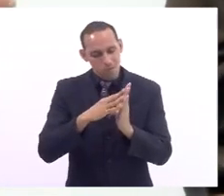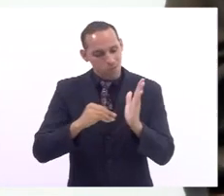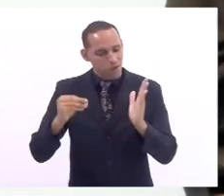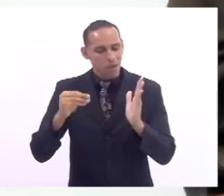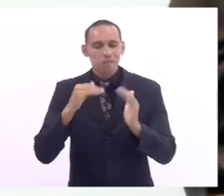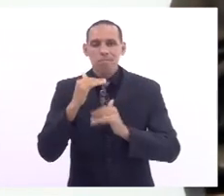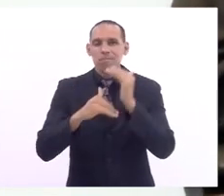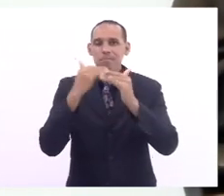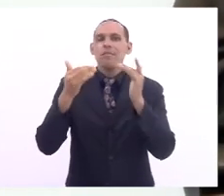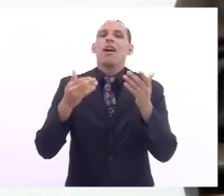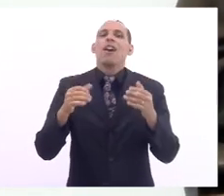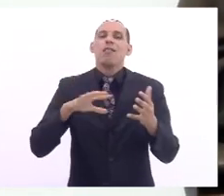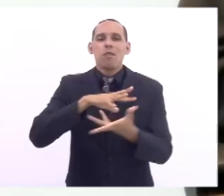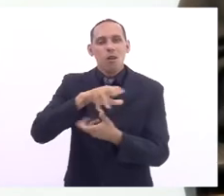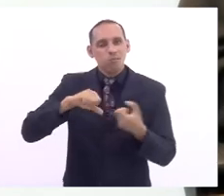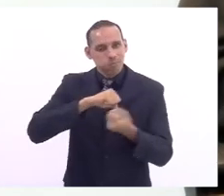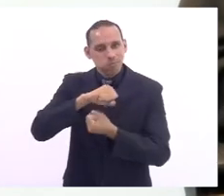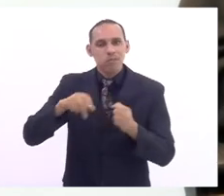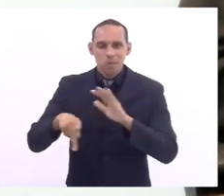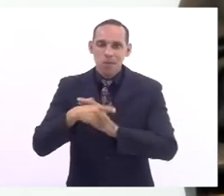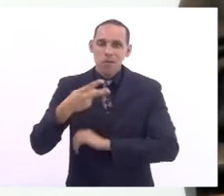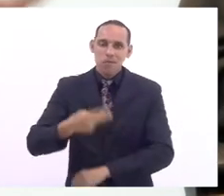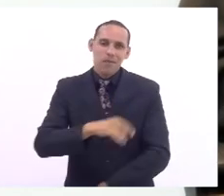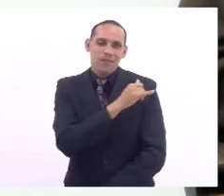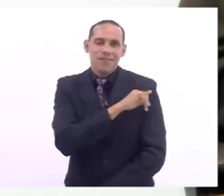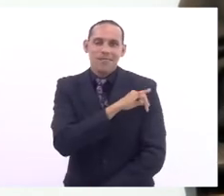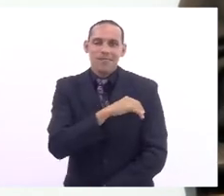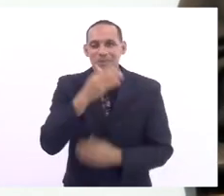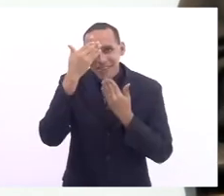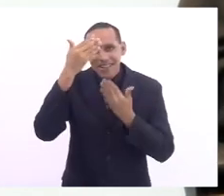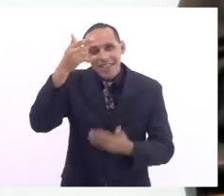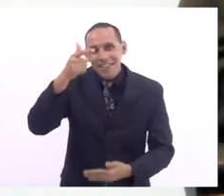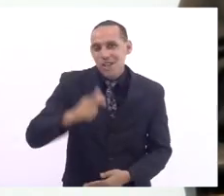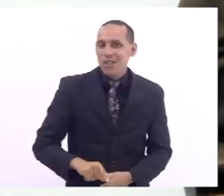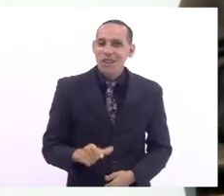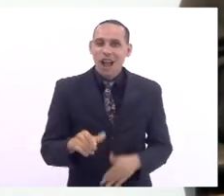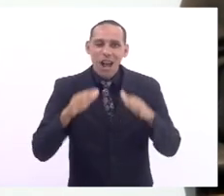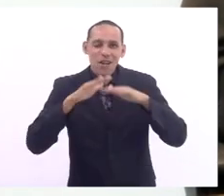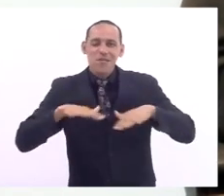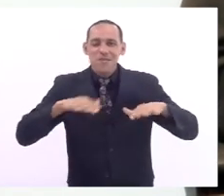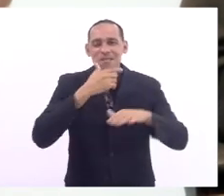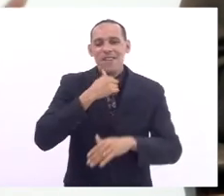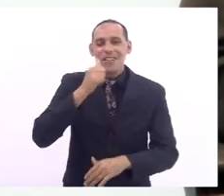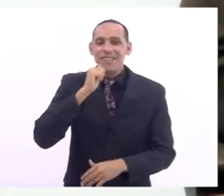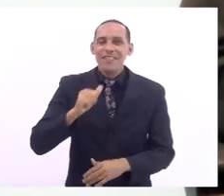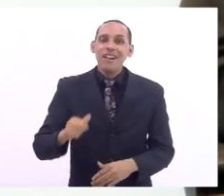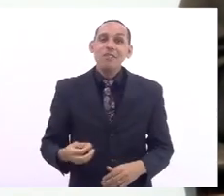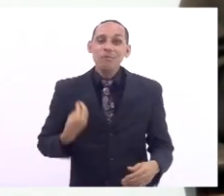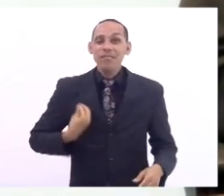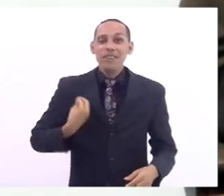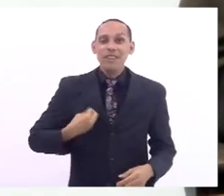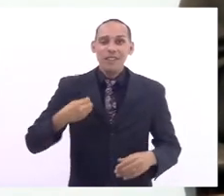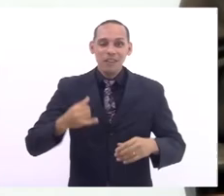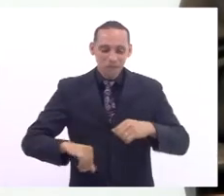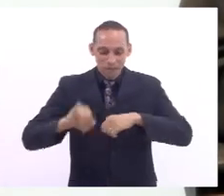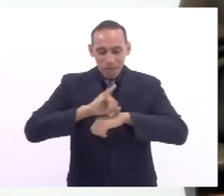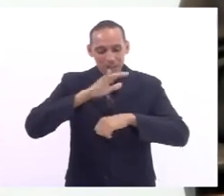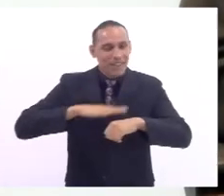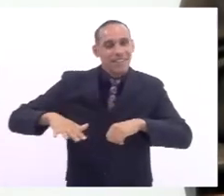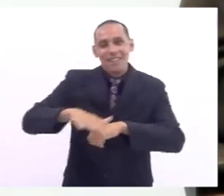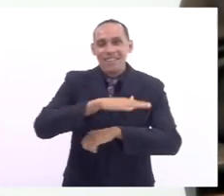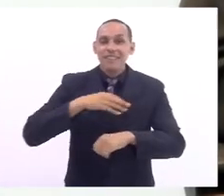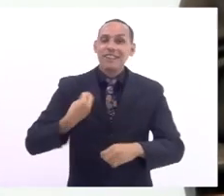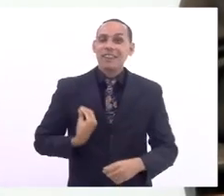sustentável para o Rio de Janeiro mais uma vez obrigado a todos e todas viva a região metropolitana